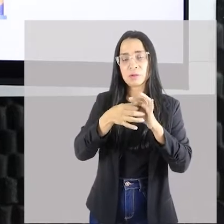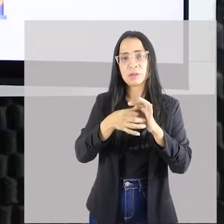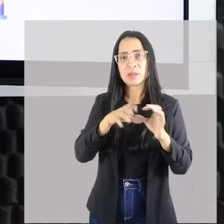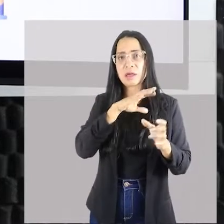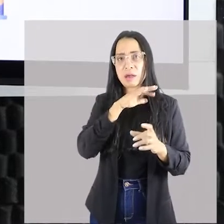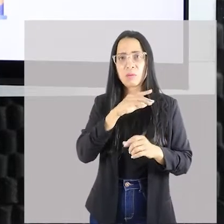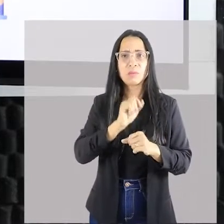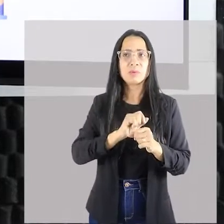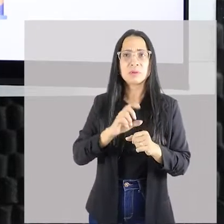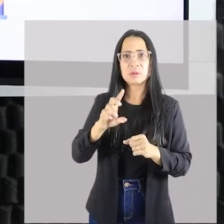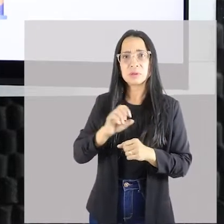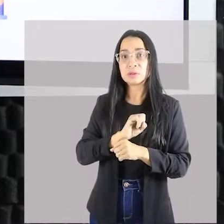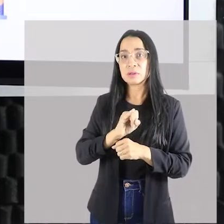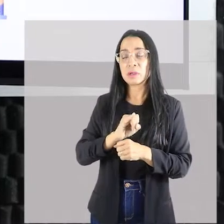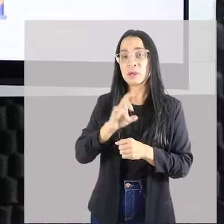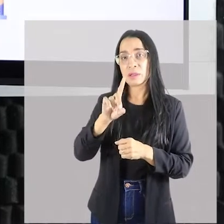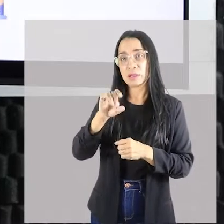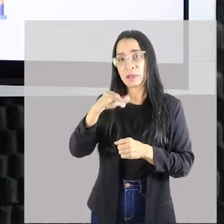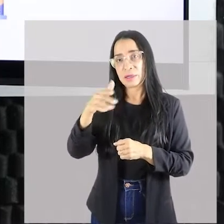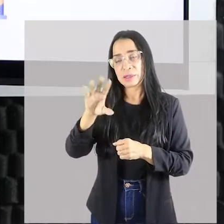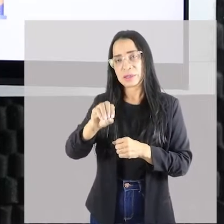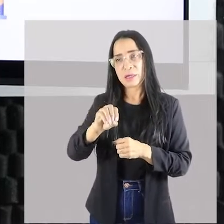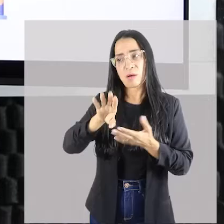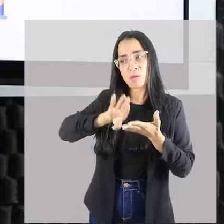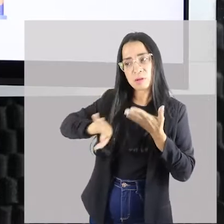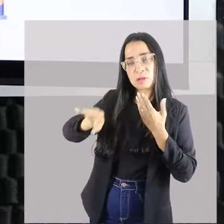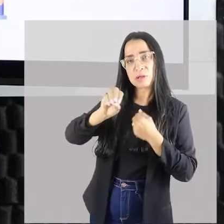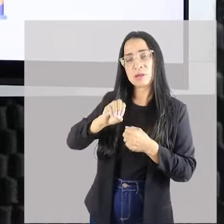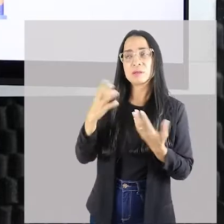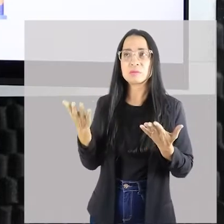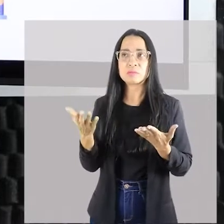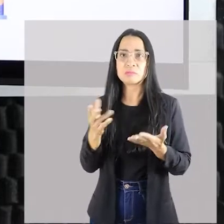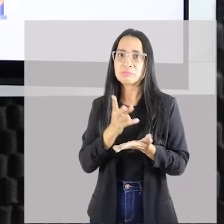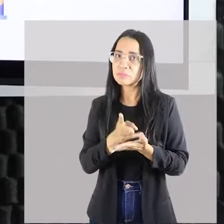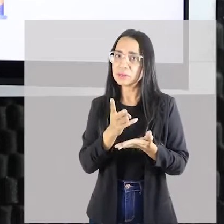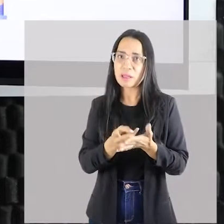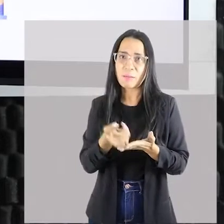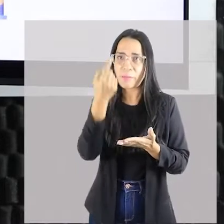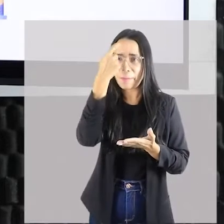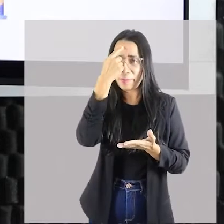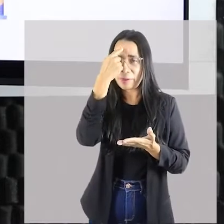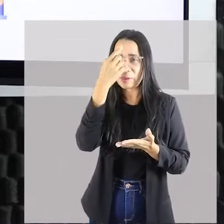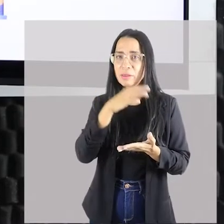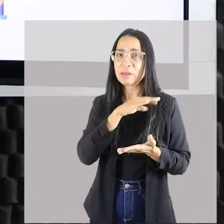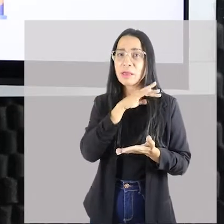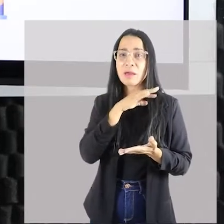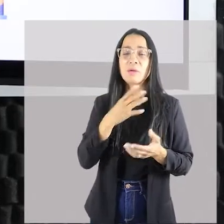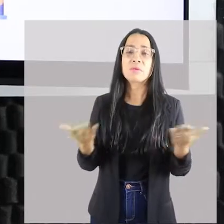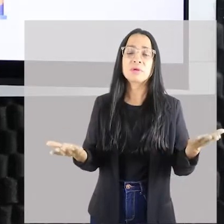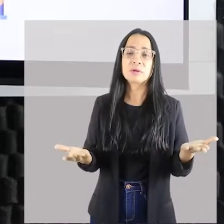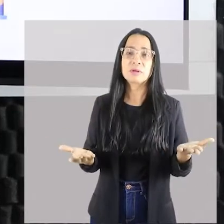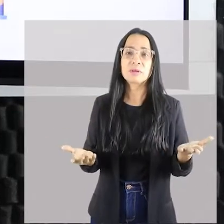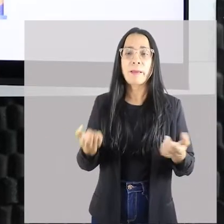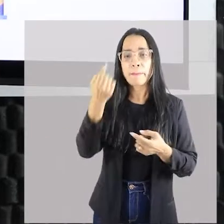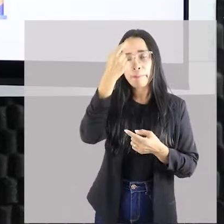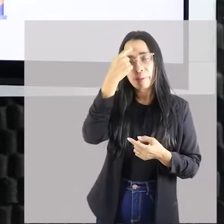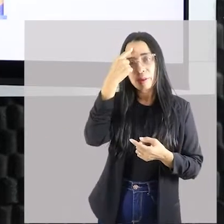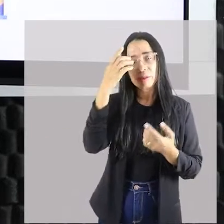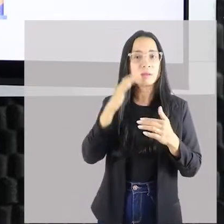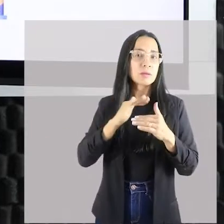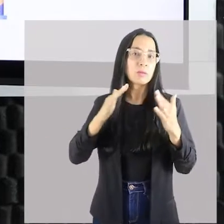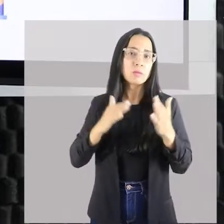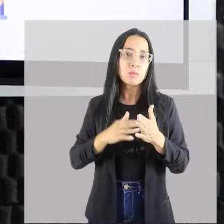Se eu estou retirando, então sempre vai ser, né, algo ruim. A gente tem que pensar, gente, que toda mudança é uma